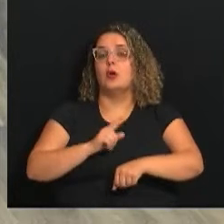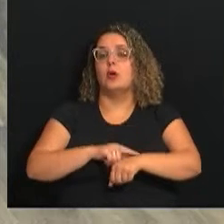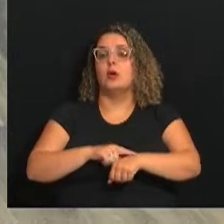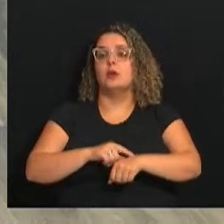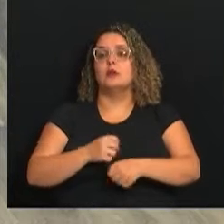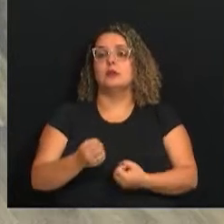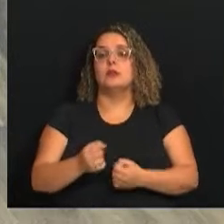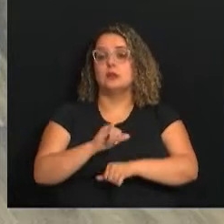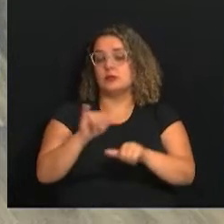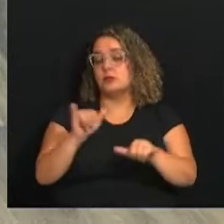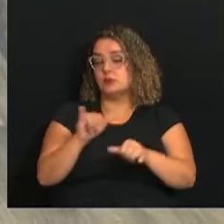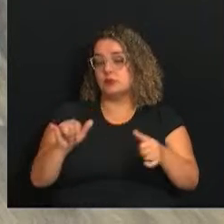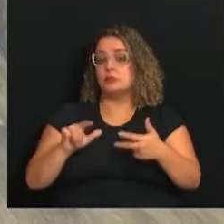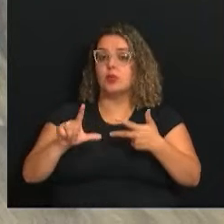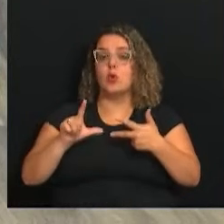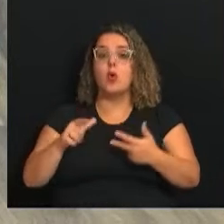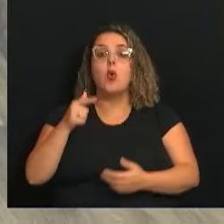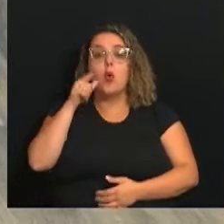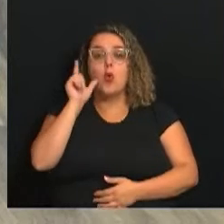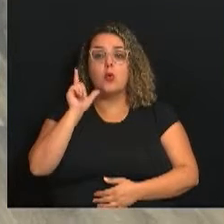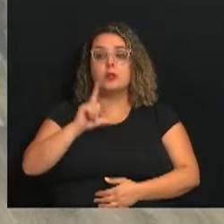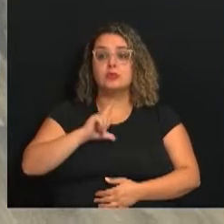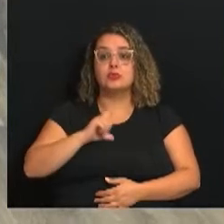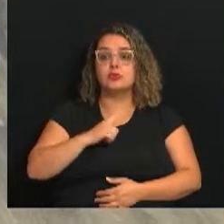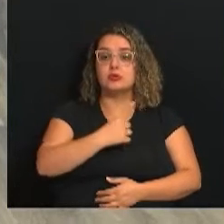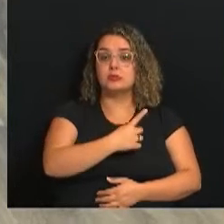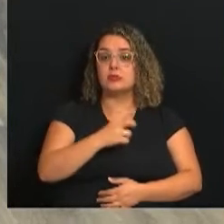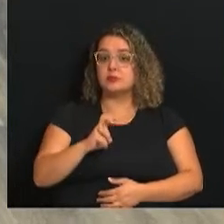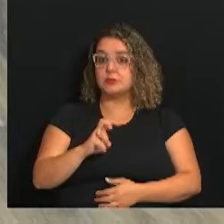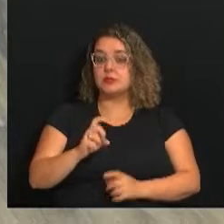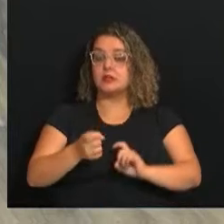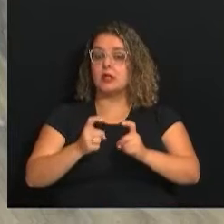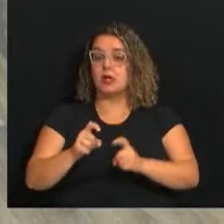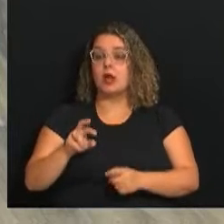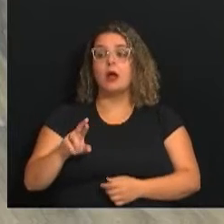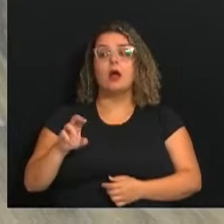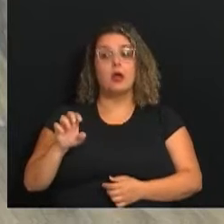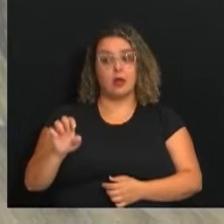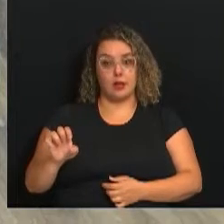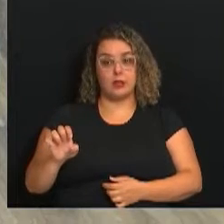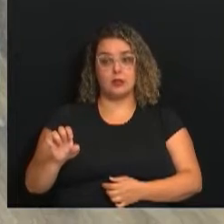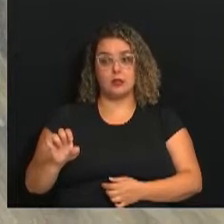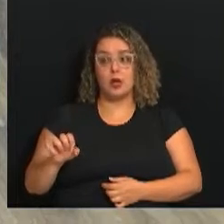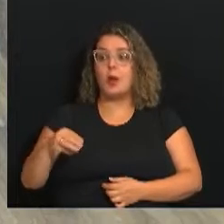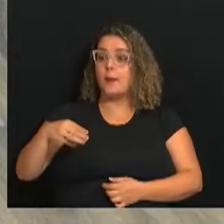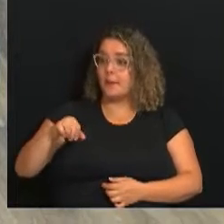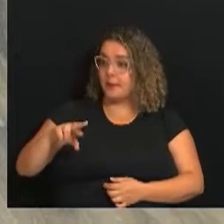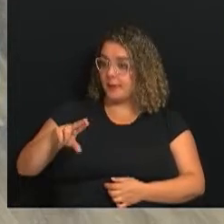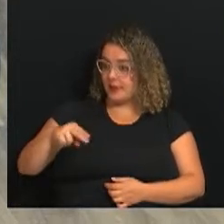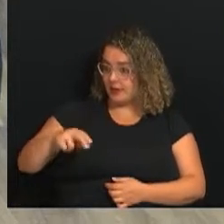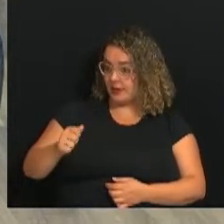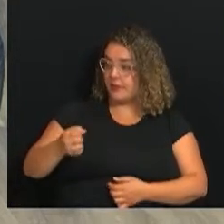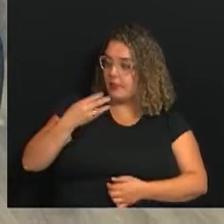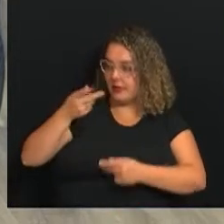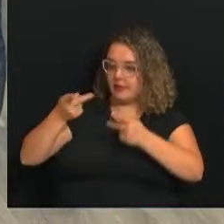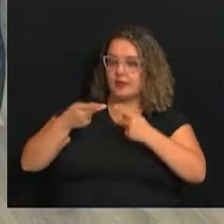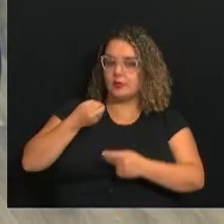aos materiais, aos depoimentos. Então, vale super a pena cada um de vocês chegar e clicar